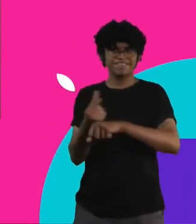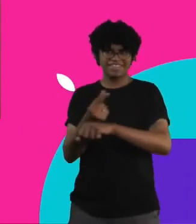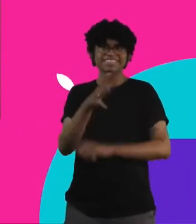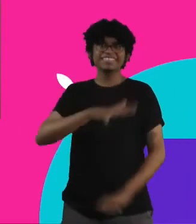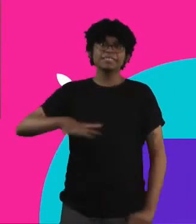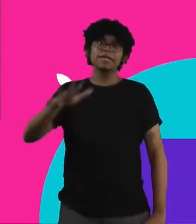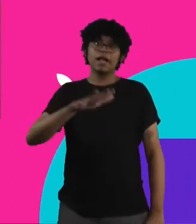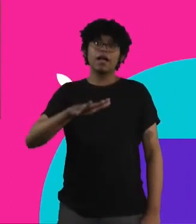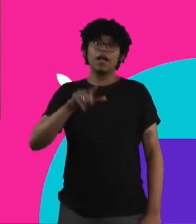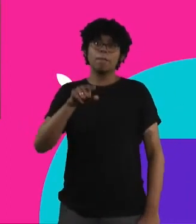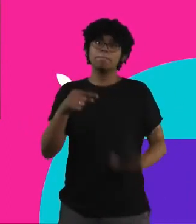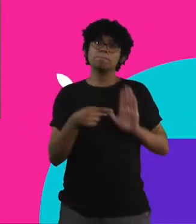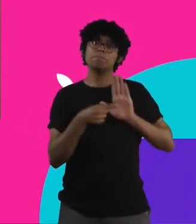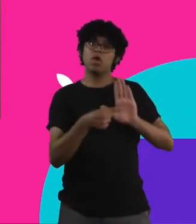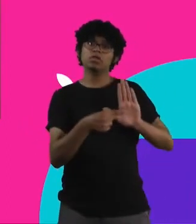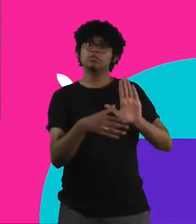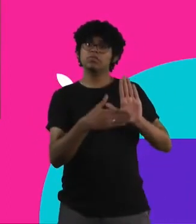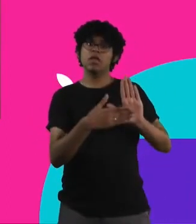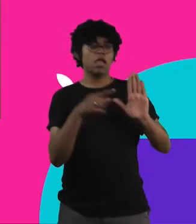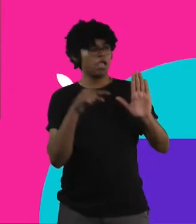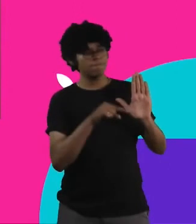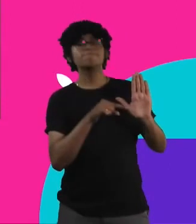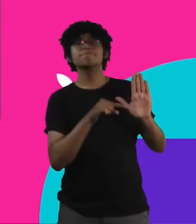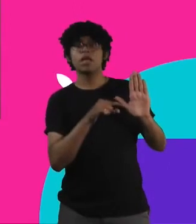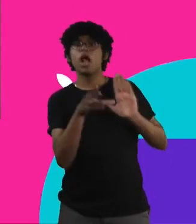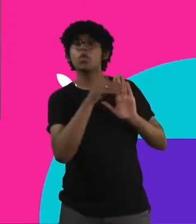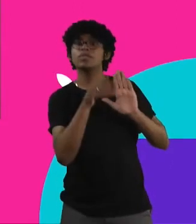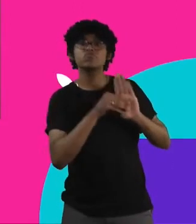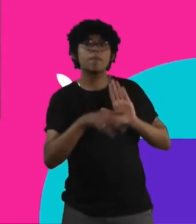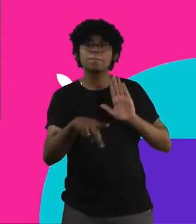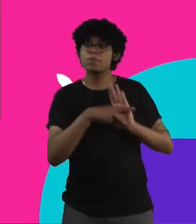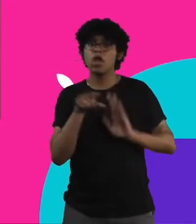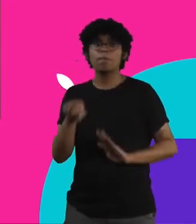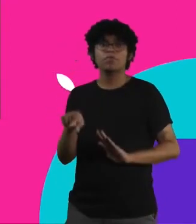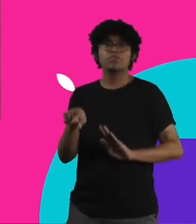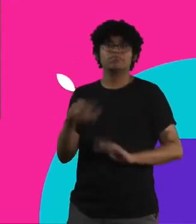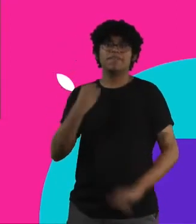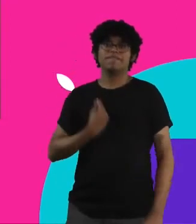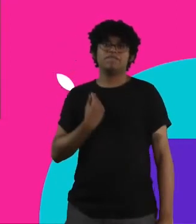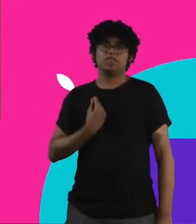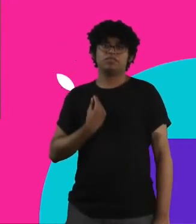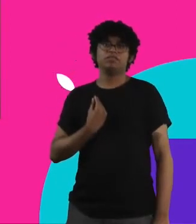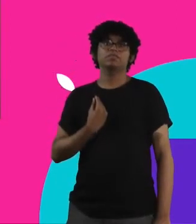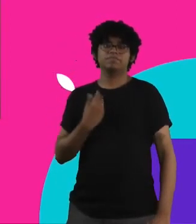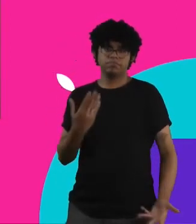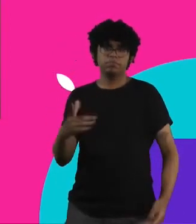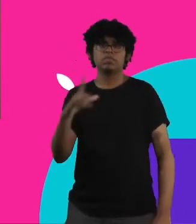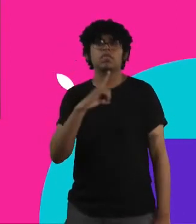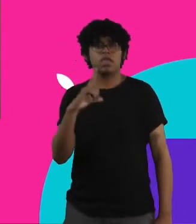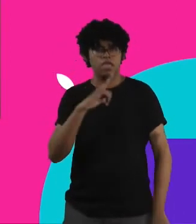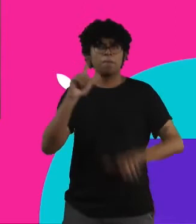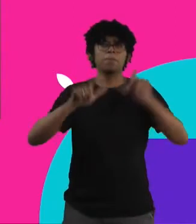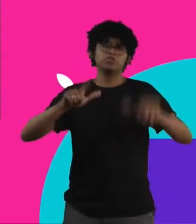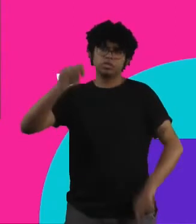que tragam um conteúdo que seja próximo à realidade. E hoje temos pessoas que fazem